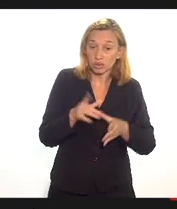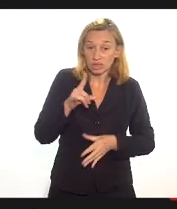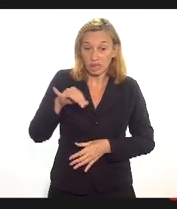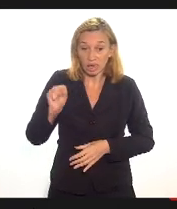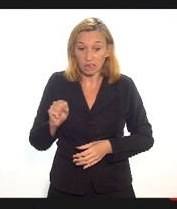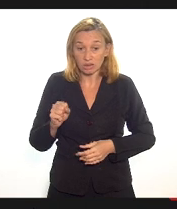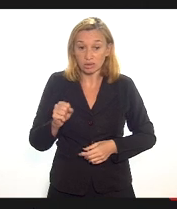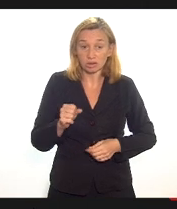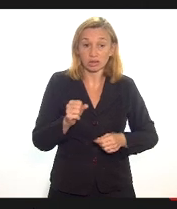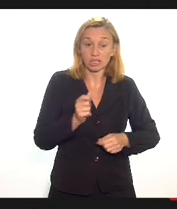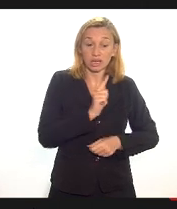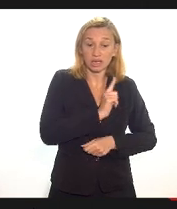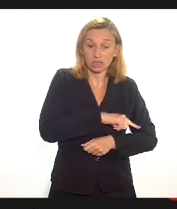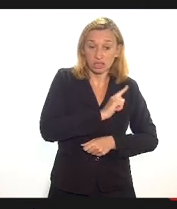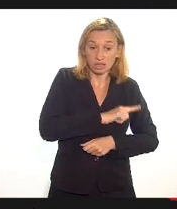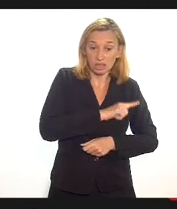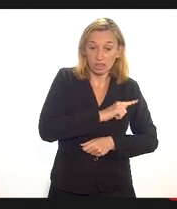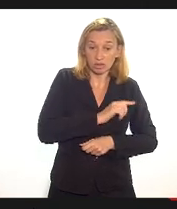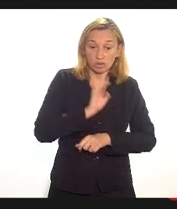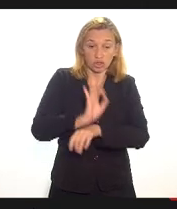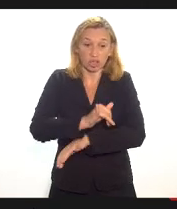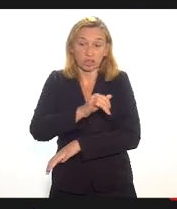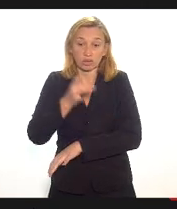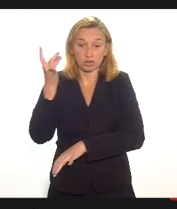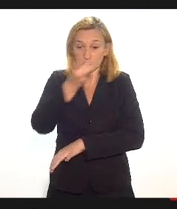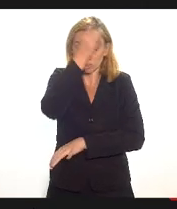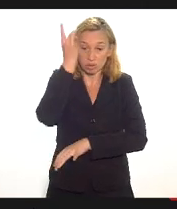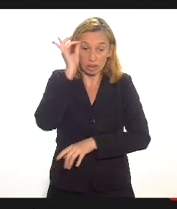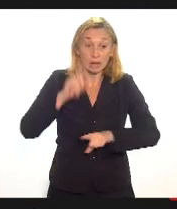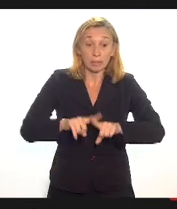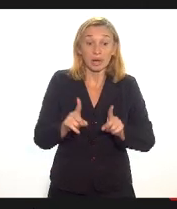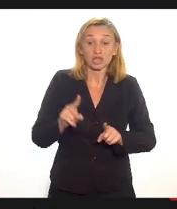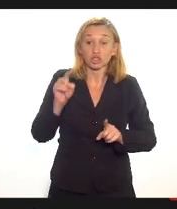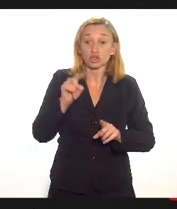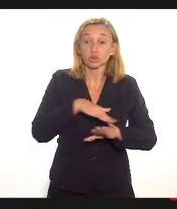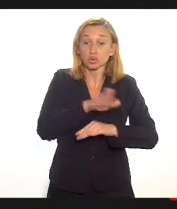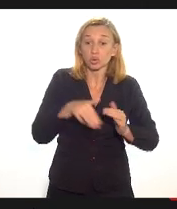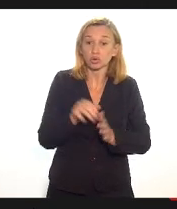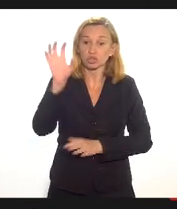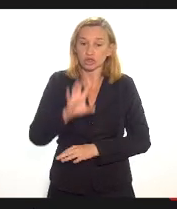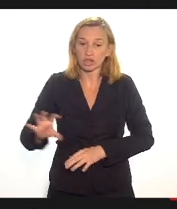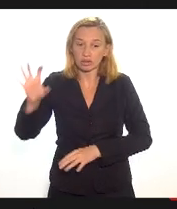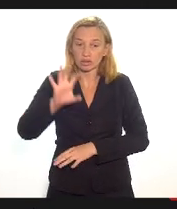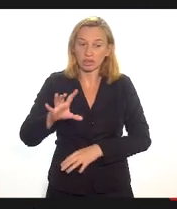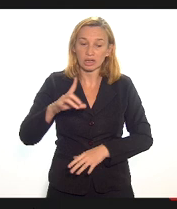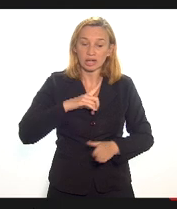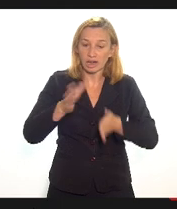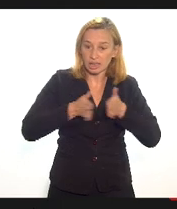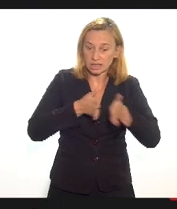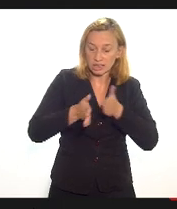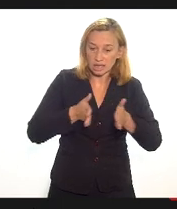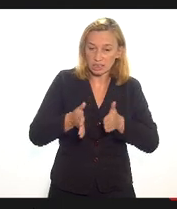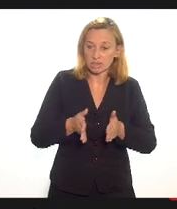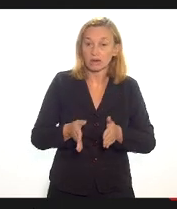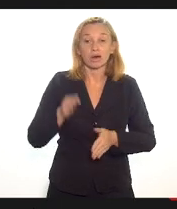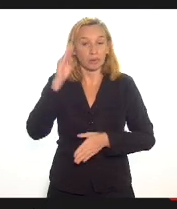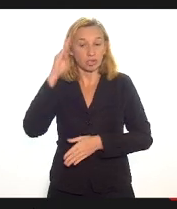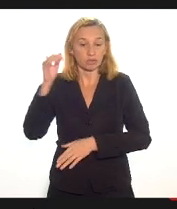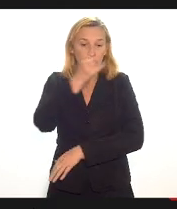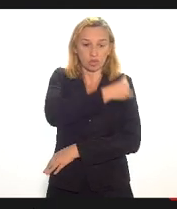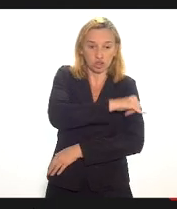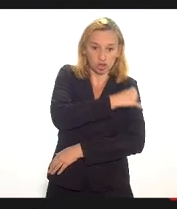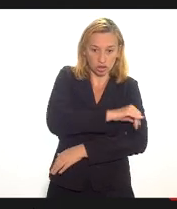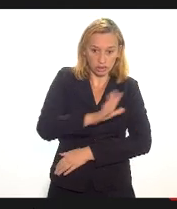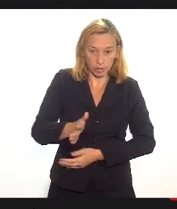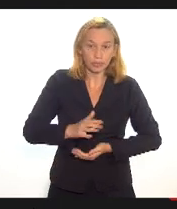Estado do Espírito Santo, mas cujo todos os estados têm acesso, inclusive o Estado do Rio de Janeiro. Então, isso já serviu, e